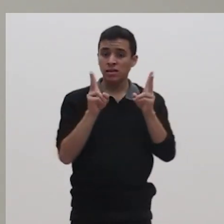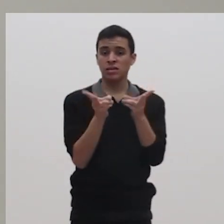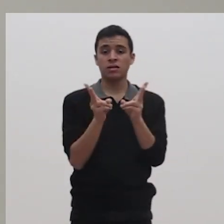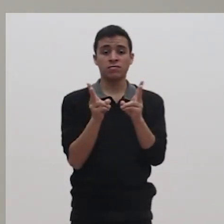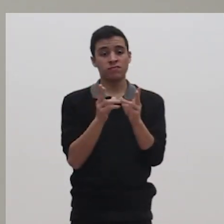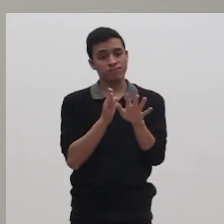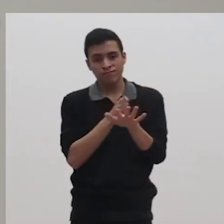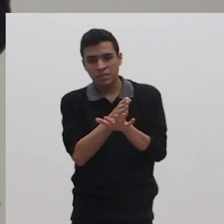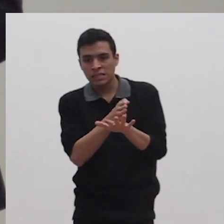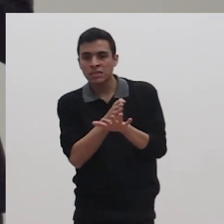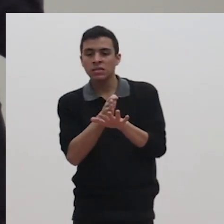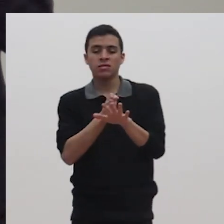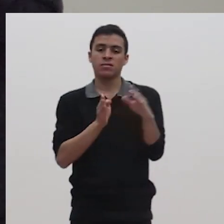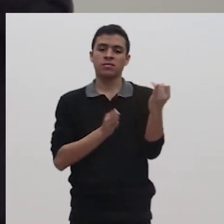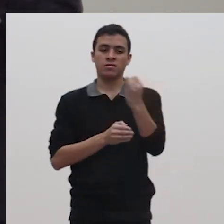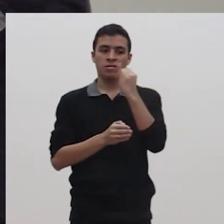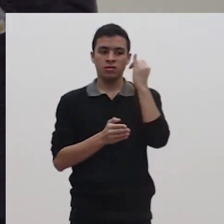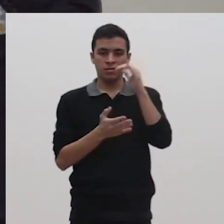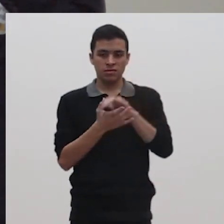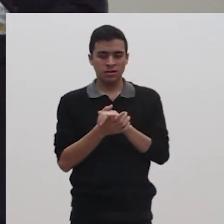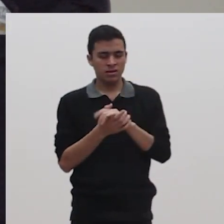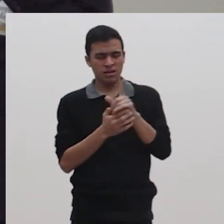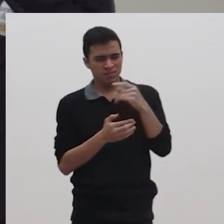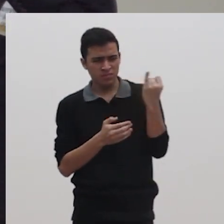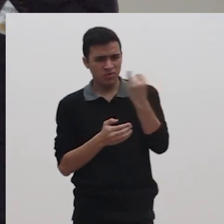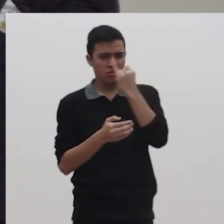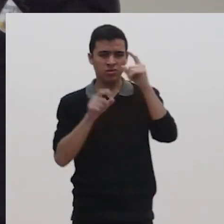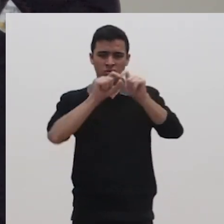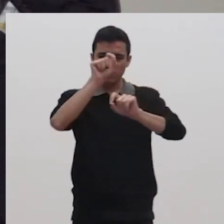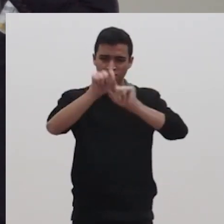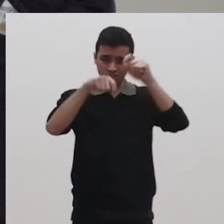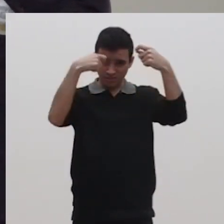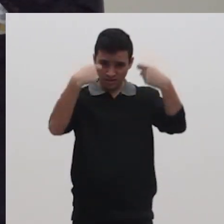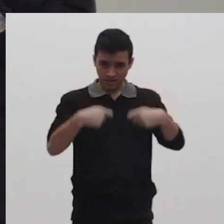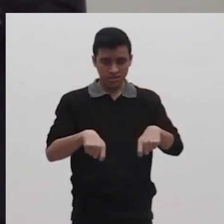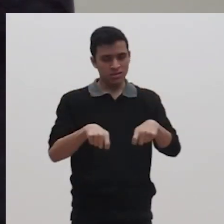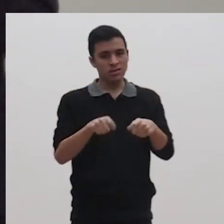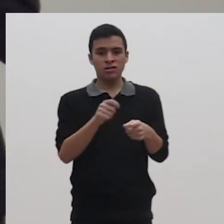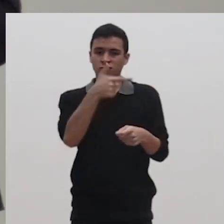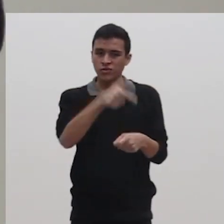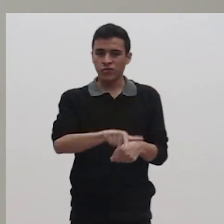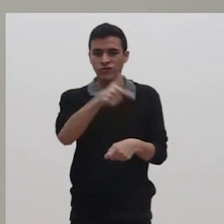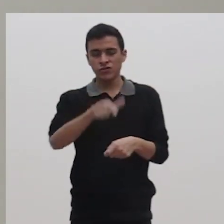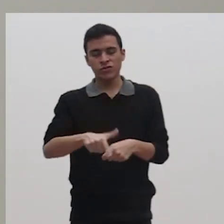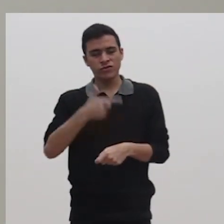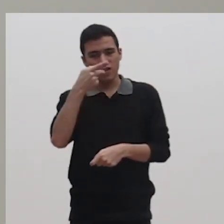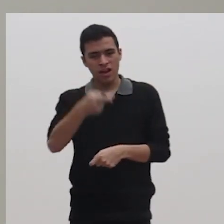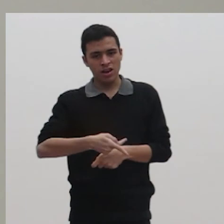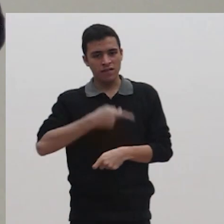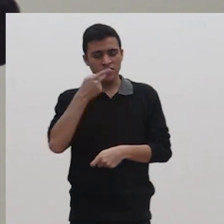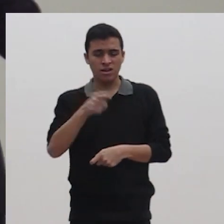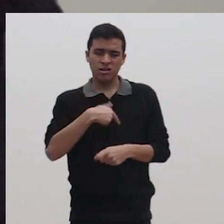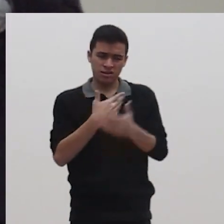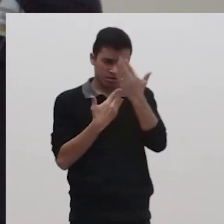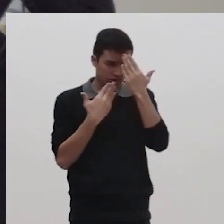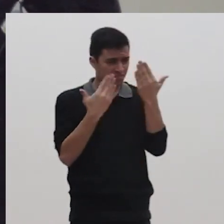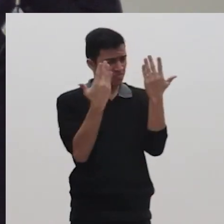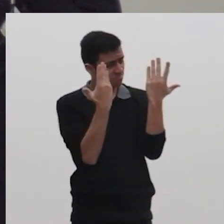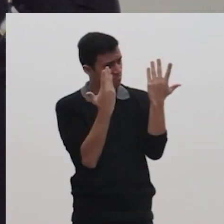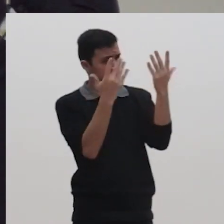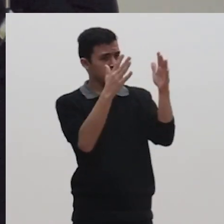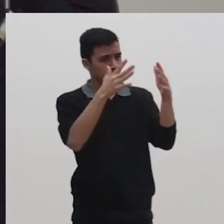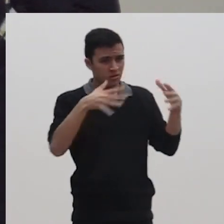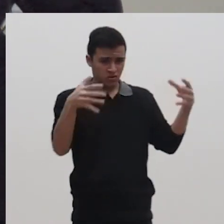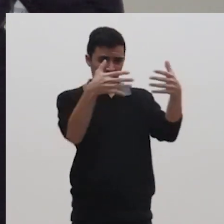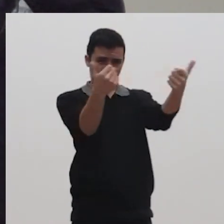um princípio. Isso é uma coisa muito importante que tem que ser dita várias e várias vezes. Agradeço, parabéns a todos